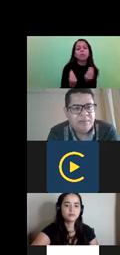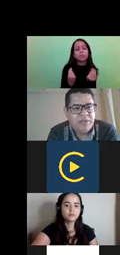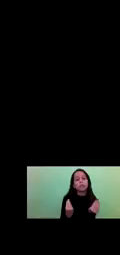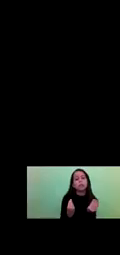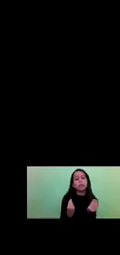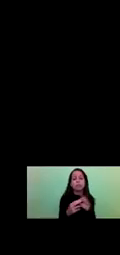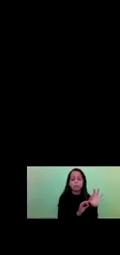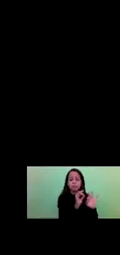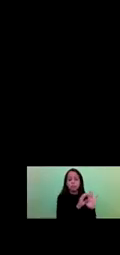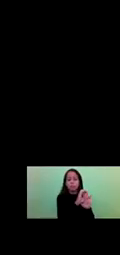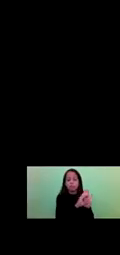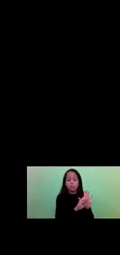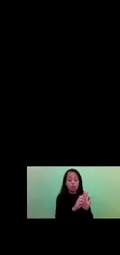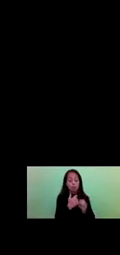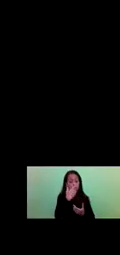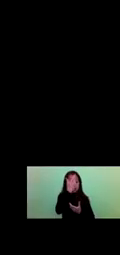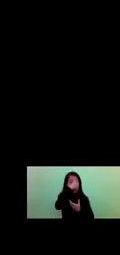está imbuído de um poder.